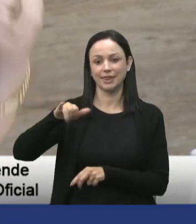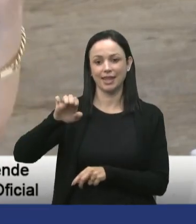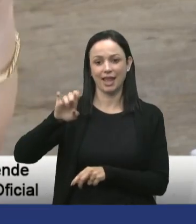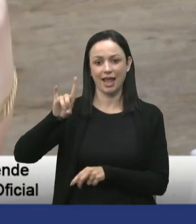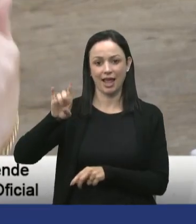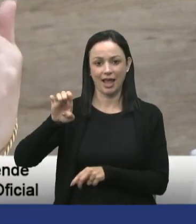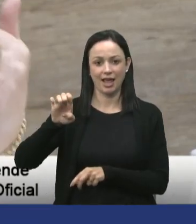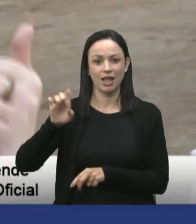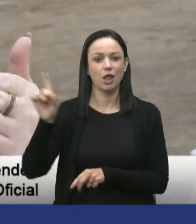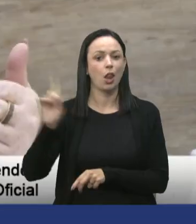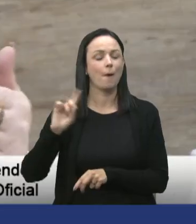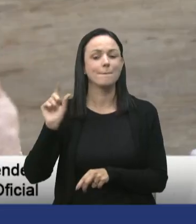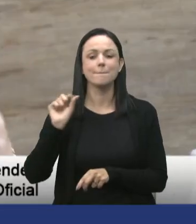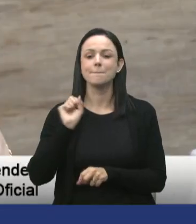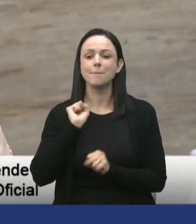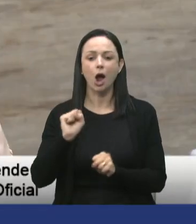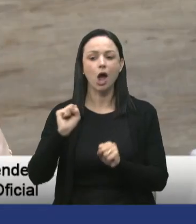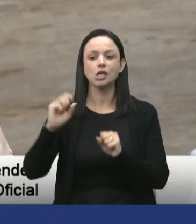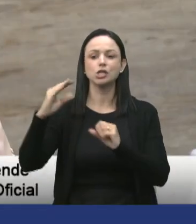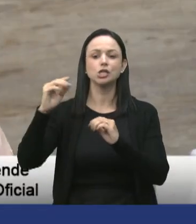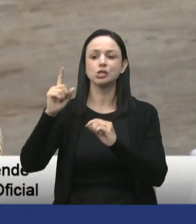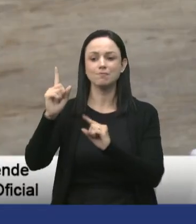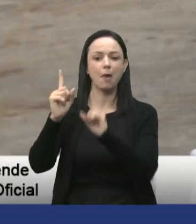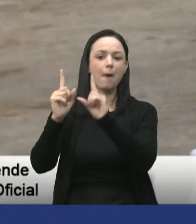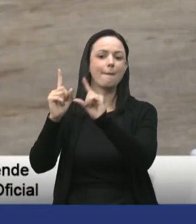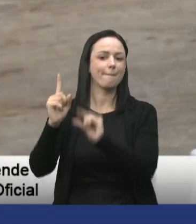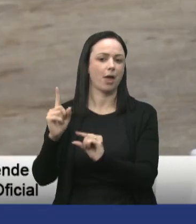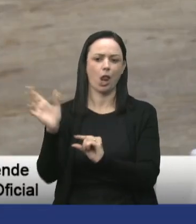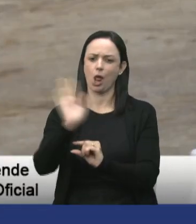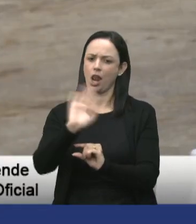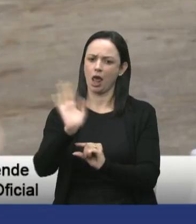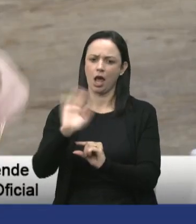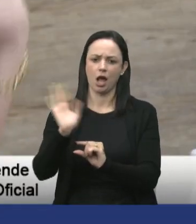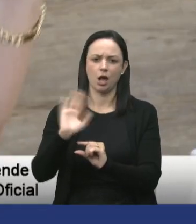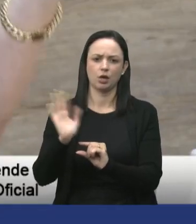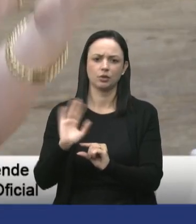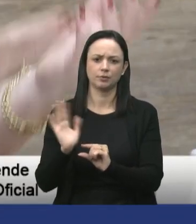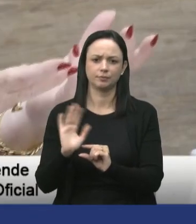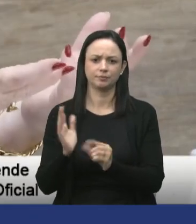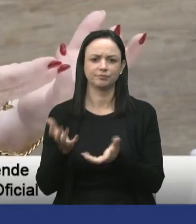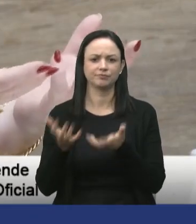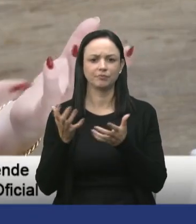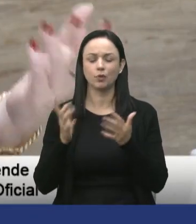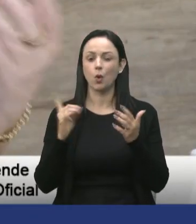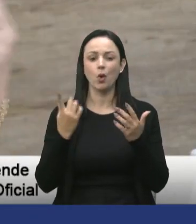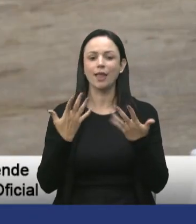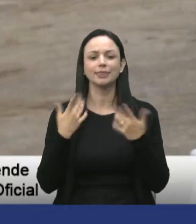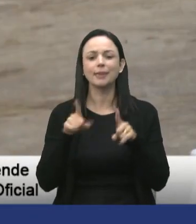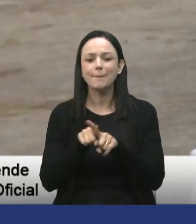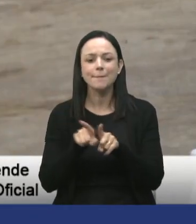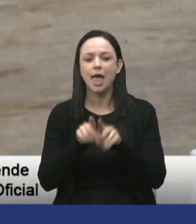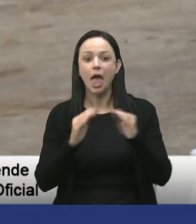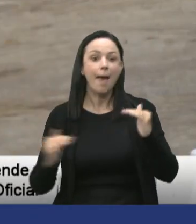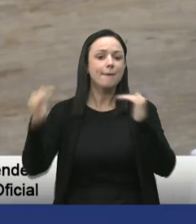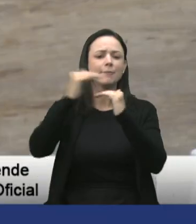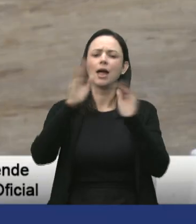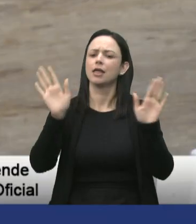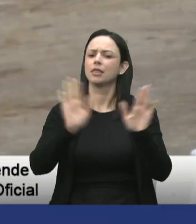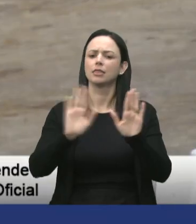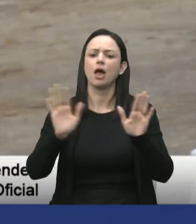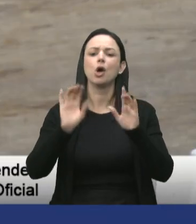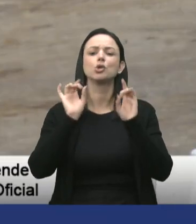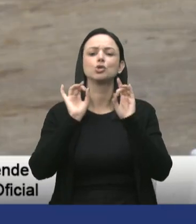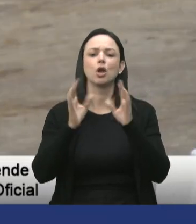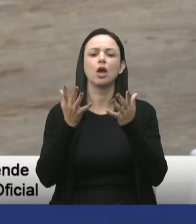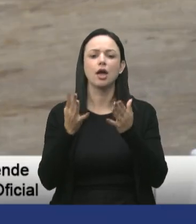ser diminuído em relação a nenhum outro. Então, não é que se pretenda colocar acima, mas não pode permitir que